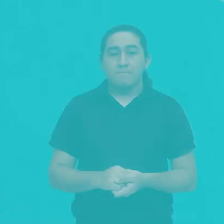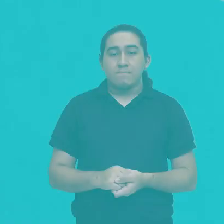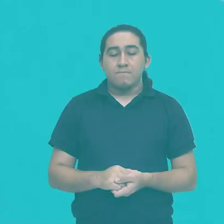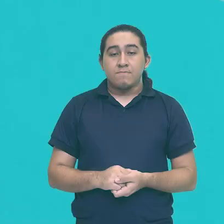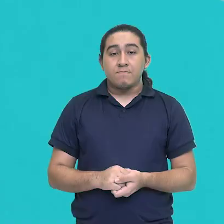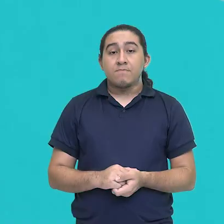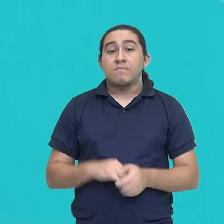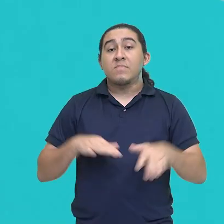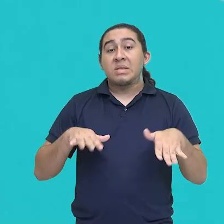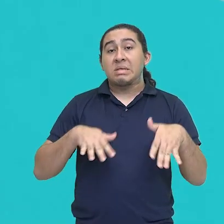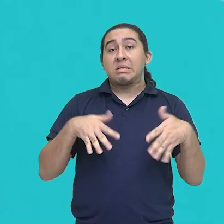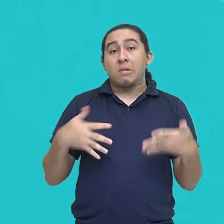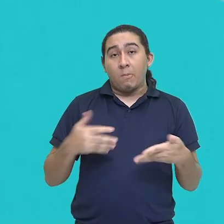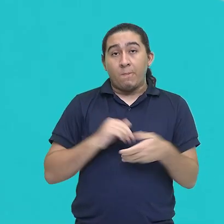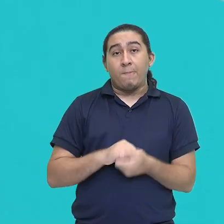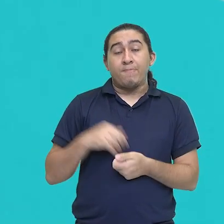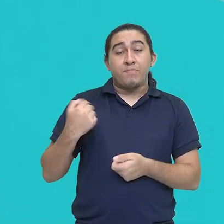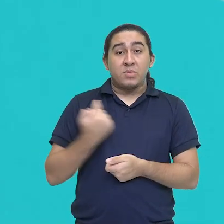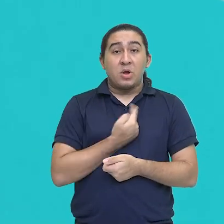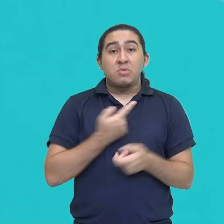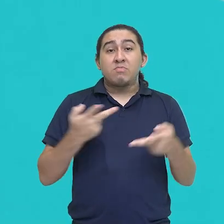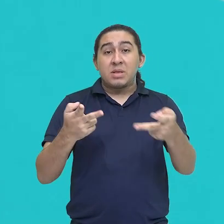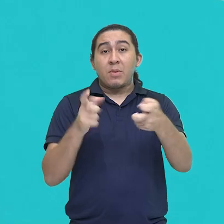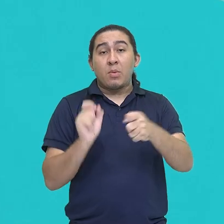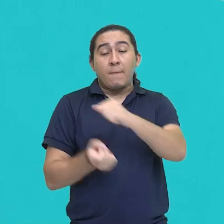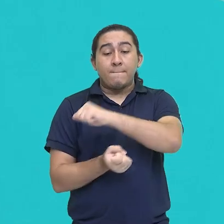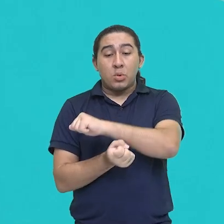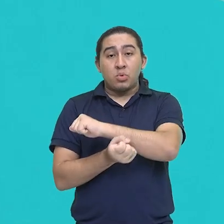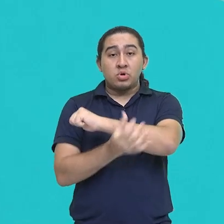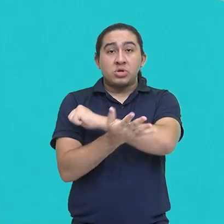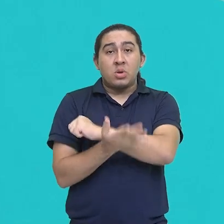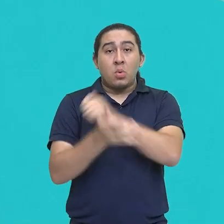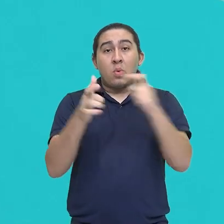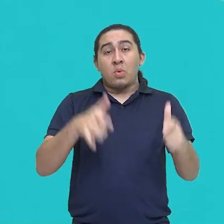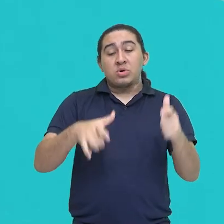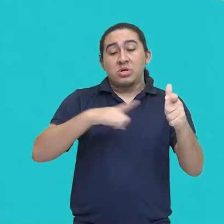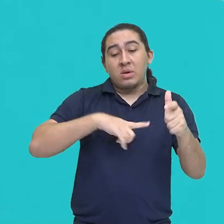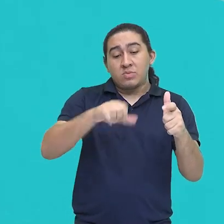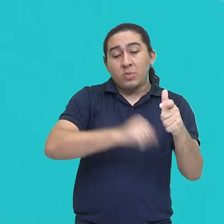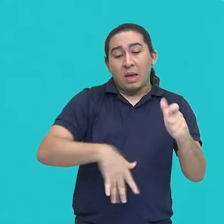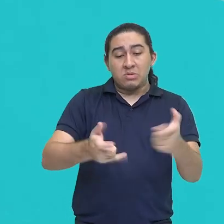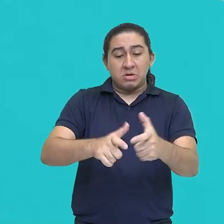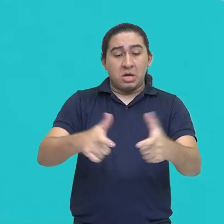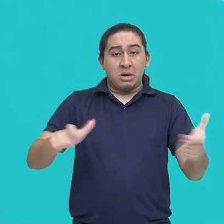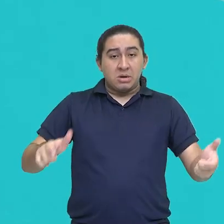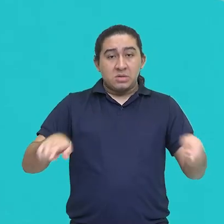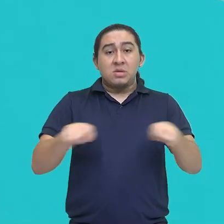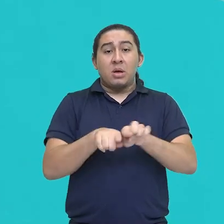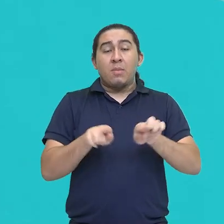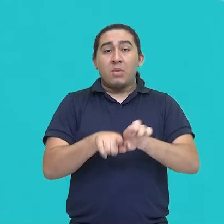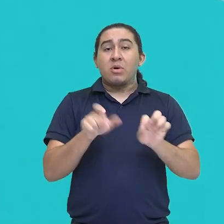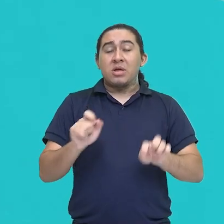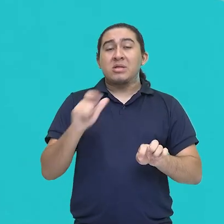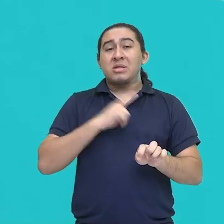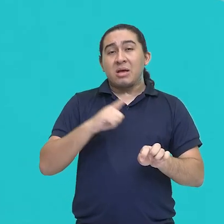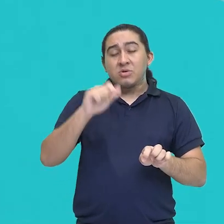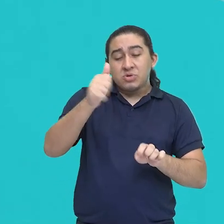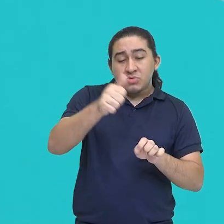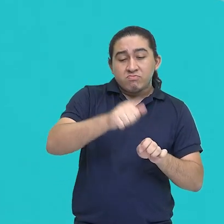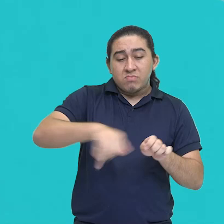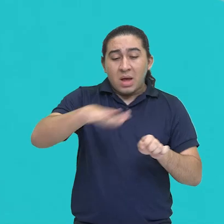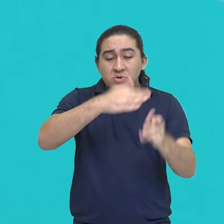Então, nós vimos as projeções que são feitas em superfícies muito grandes, mas que são mapeadas para que